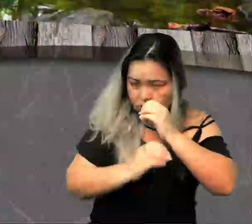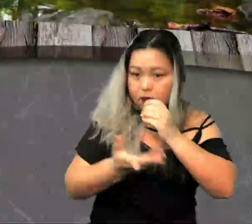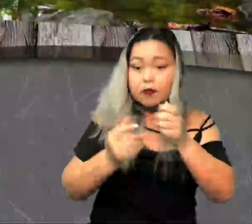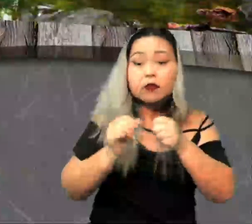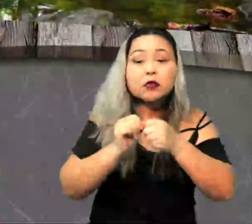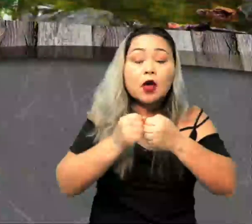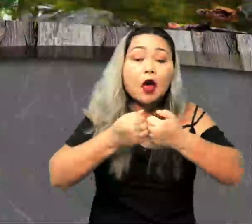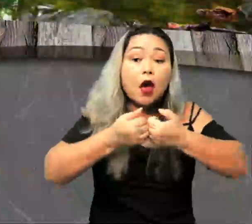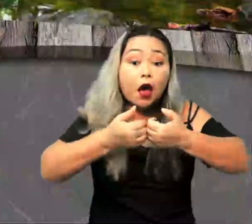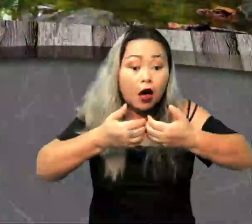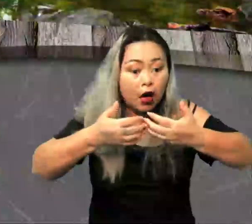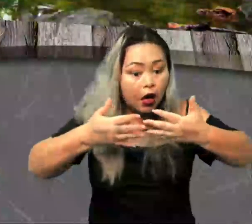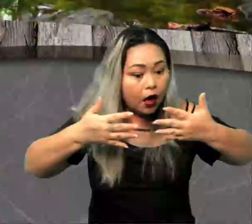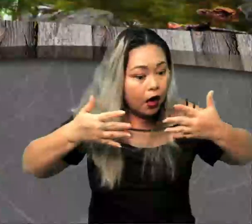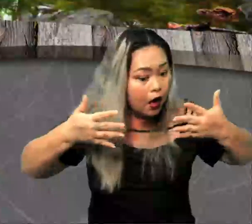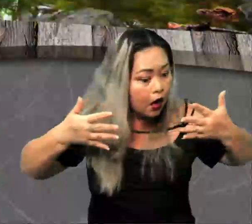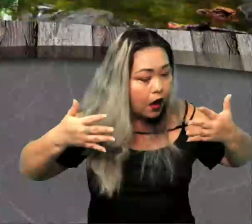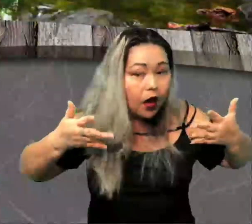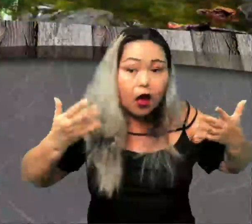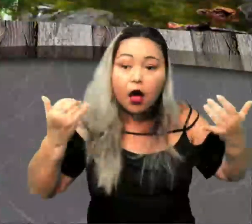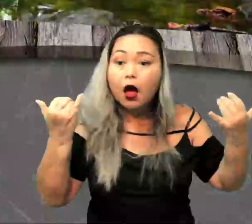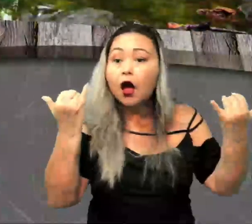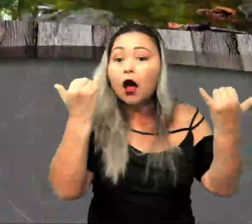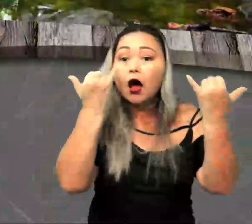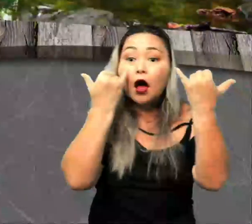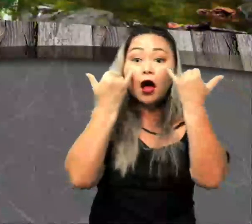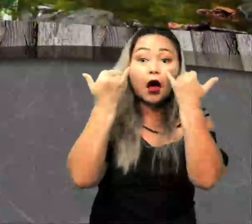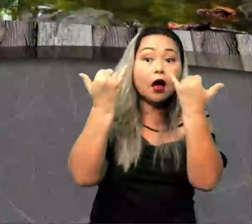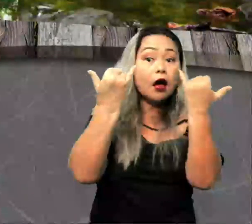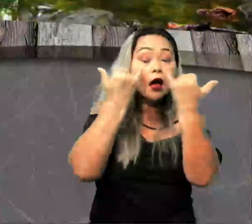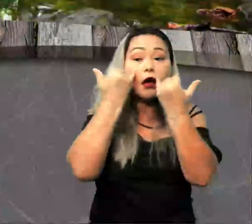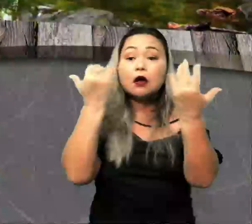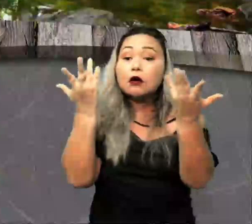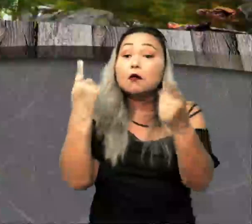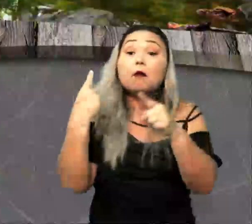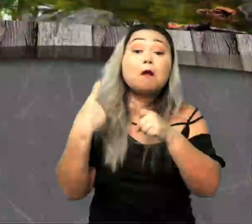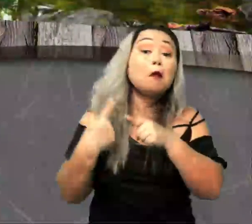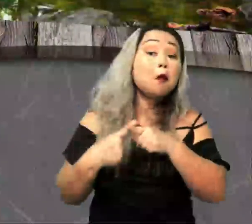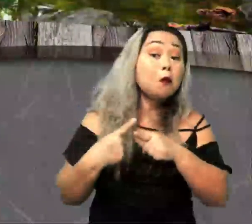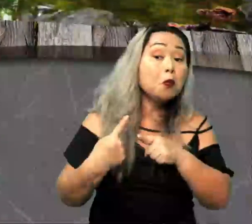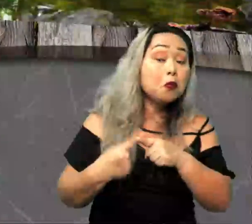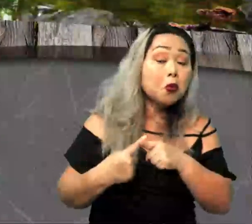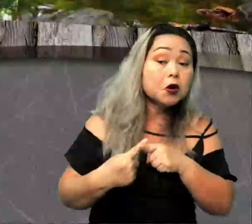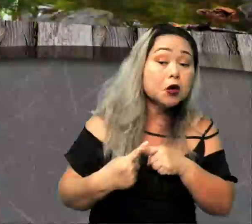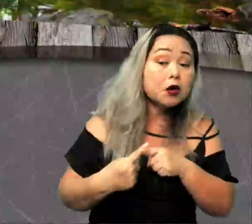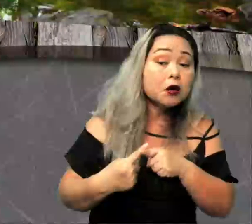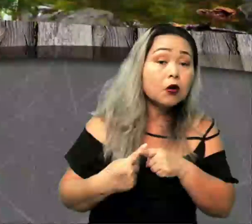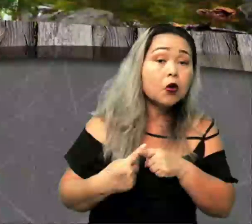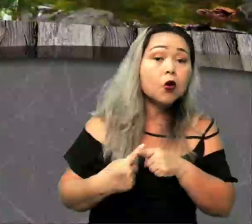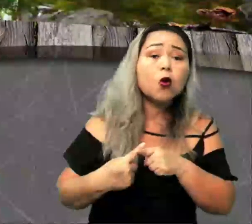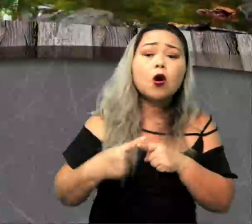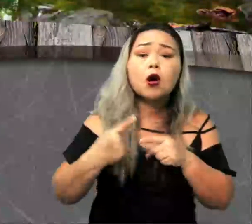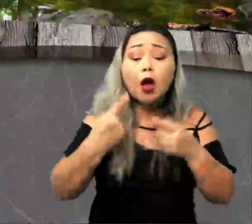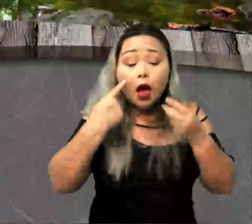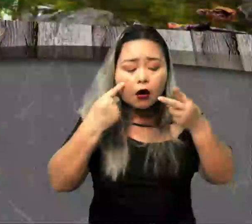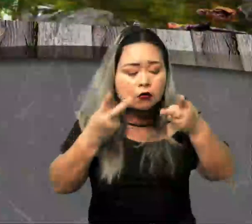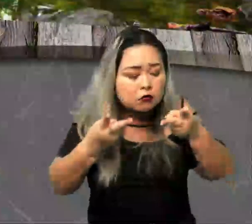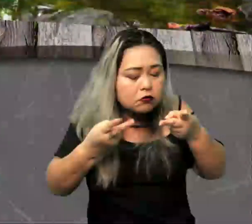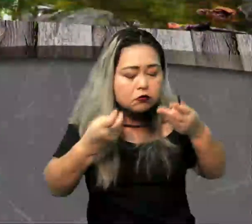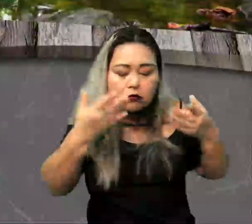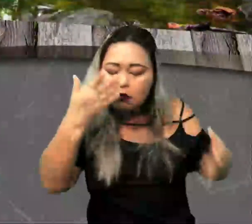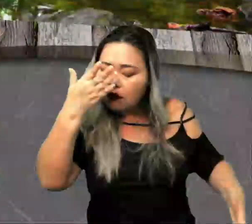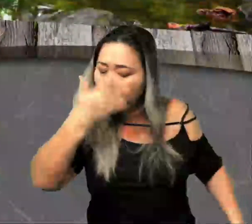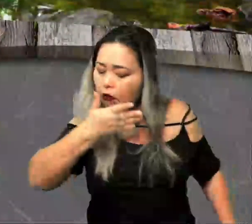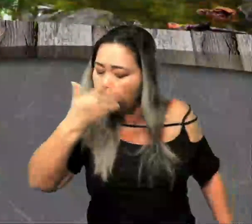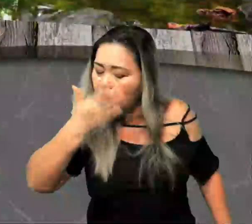um universo de informações a partir daí. Por quê? Tudo aquilo que era imperceptível, ou